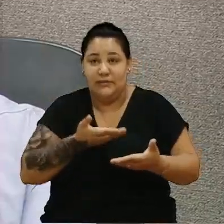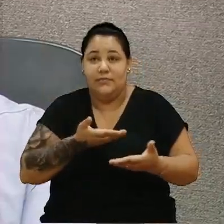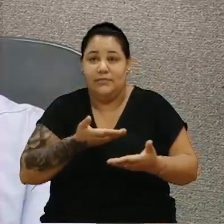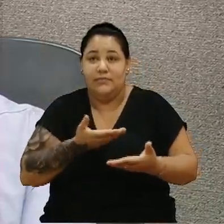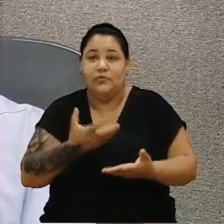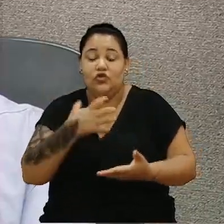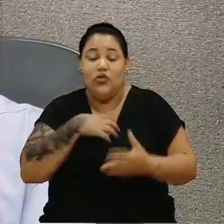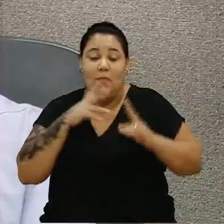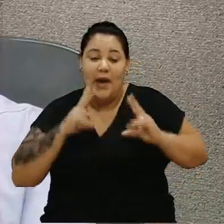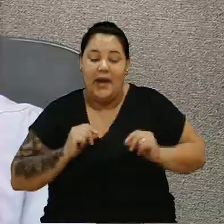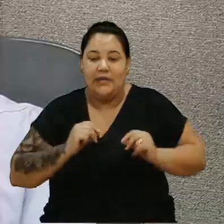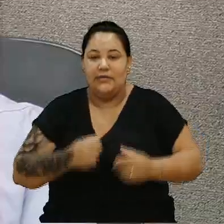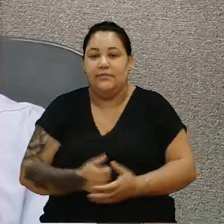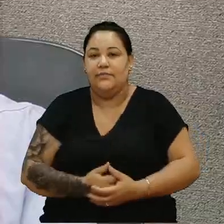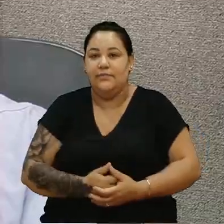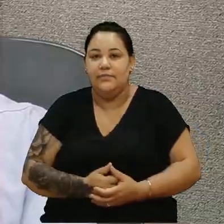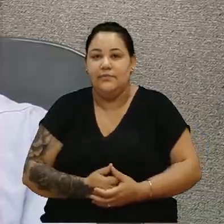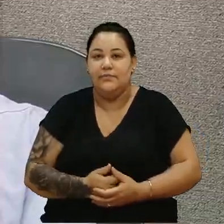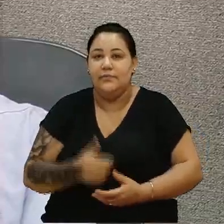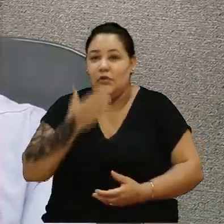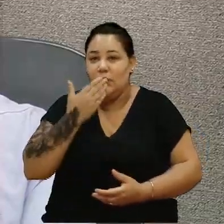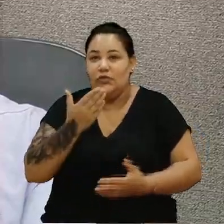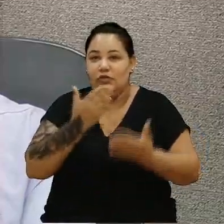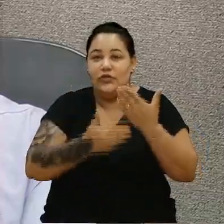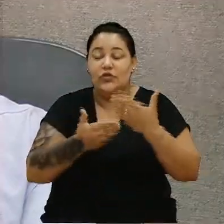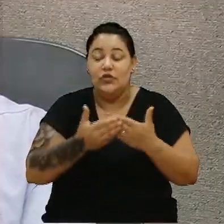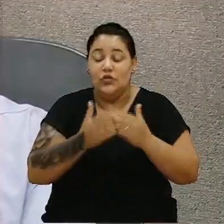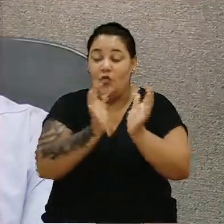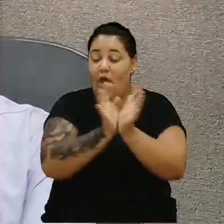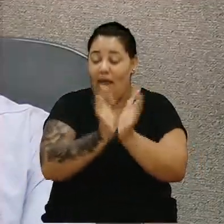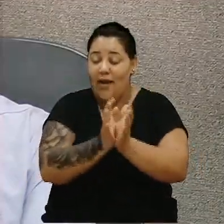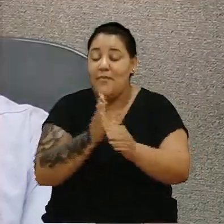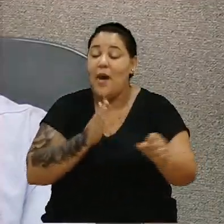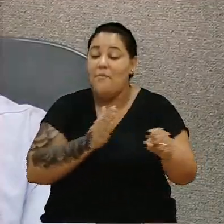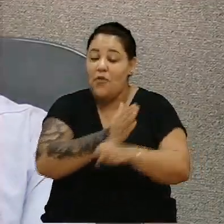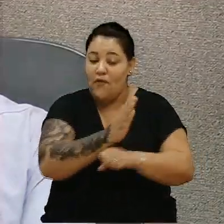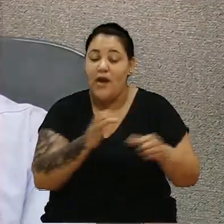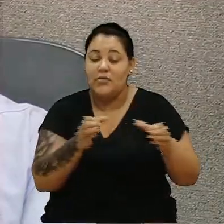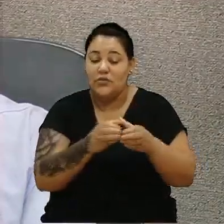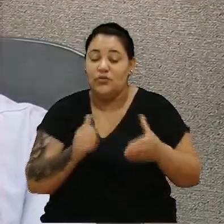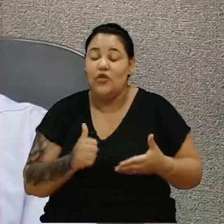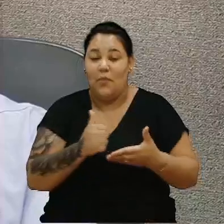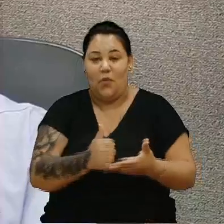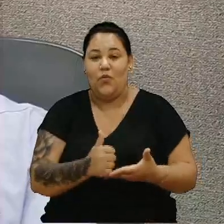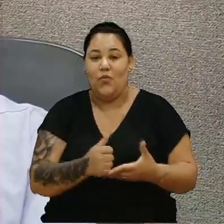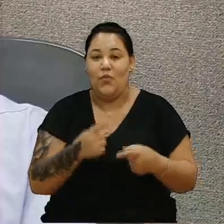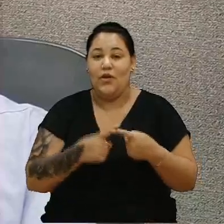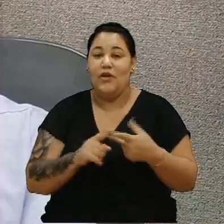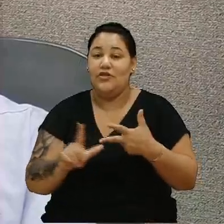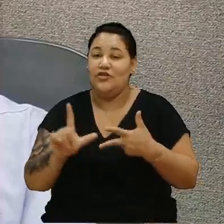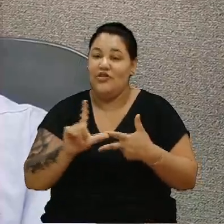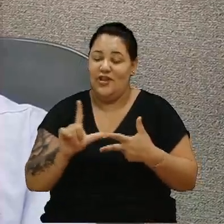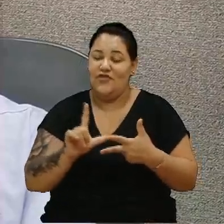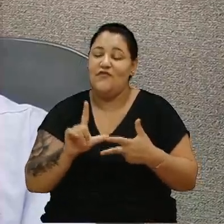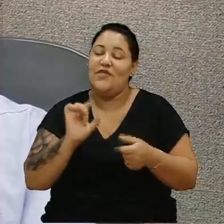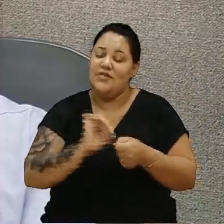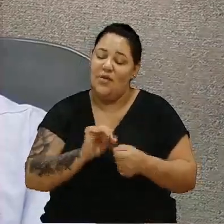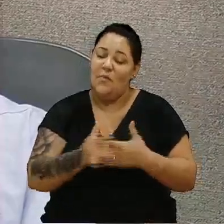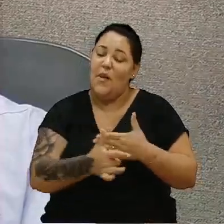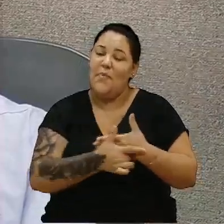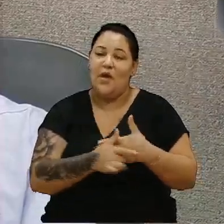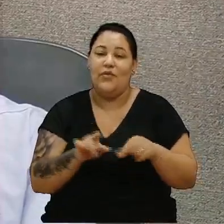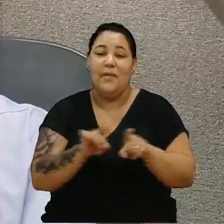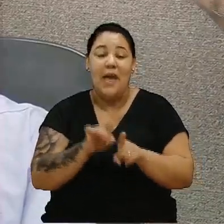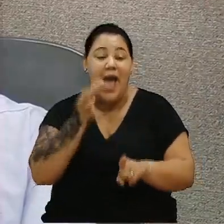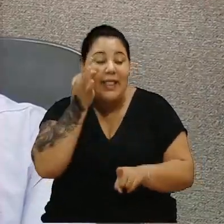eles merecem. Então, eu peço aos colegas a aprovação da frente parlamentar para que o Legislativo cumpra o seu papel também de estar